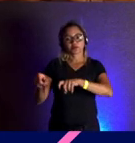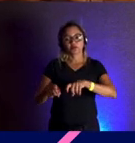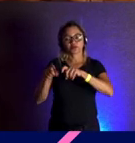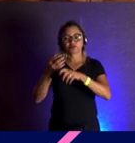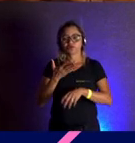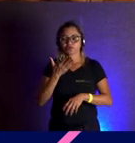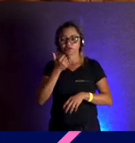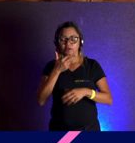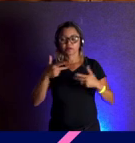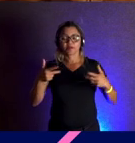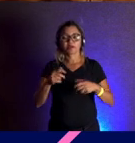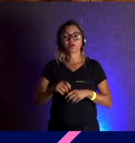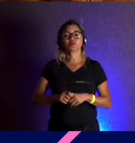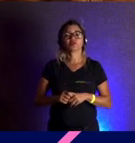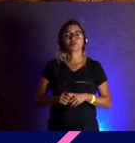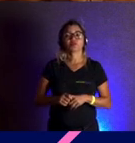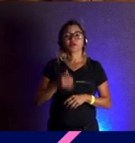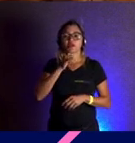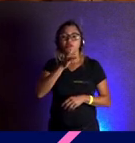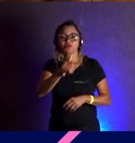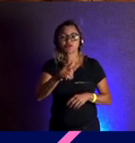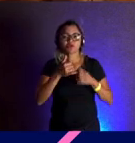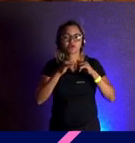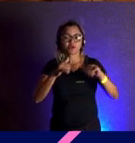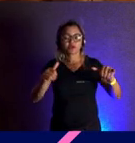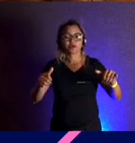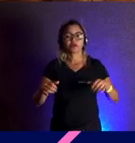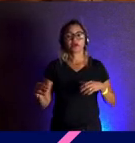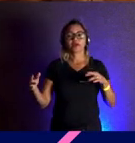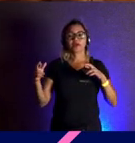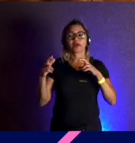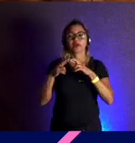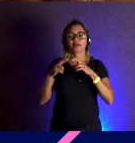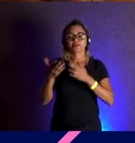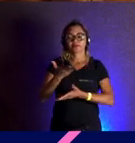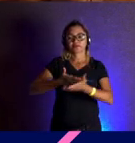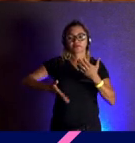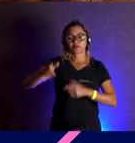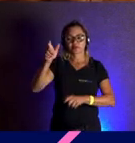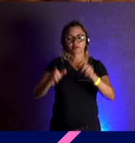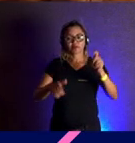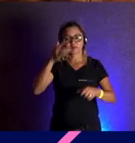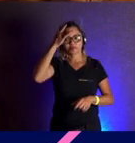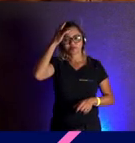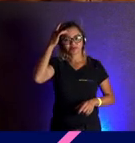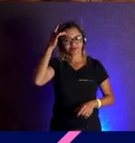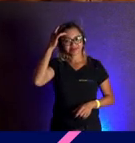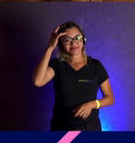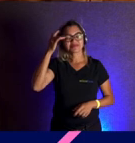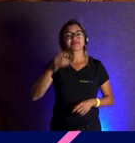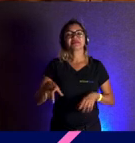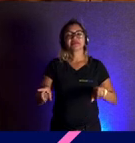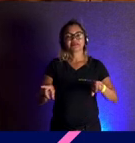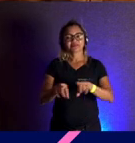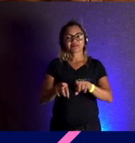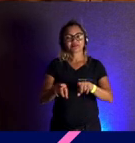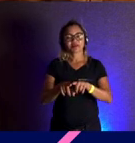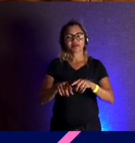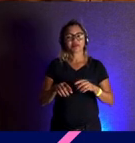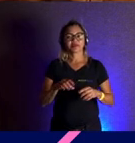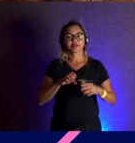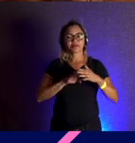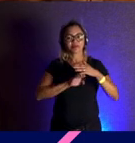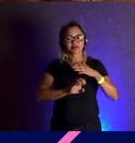expansão da, sei lá, do eixo da energia, da relação entre as pessoas, da migração, dessa questão